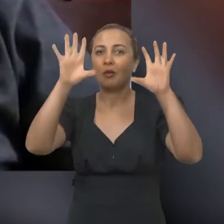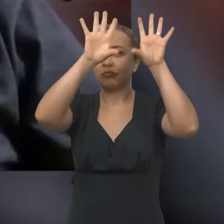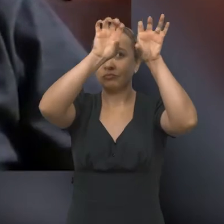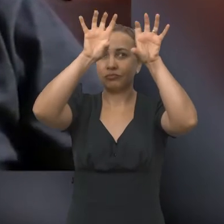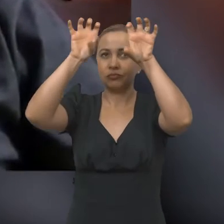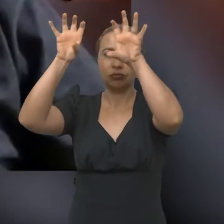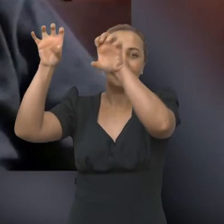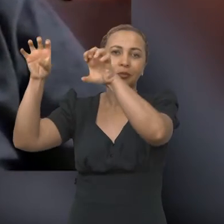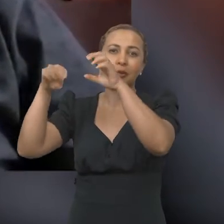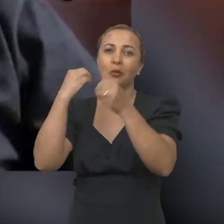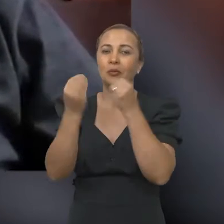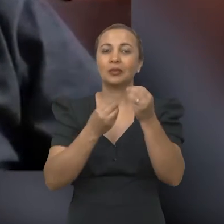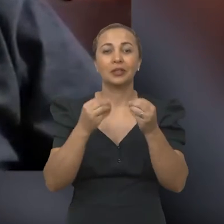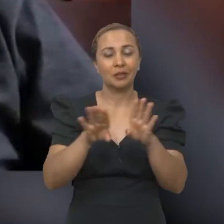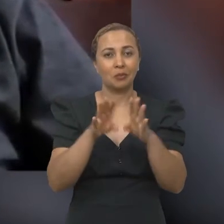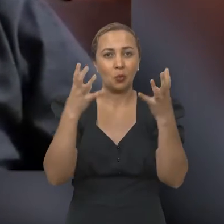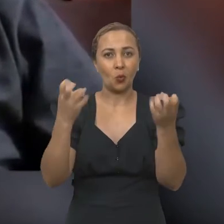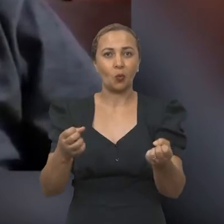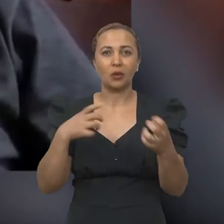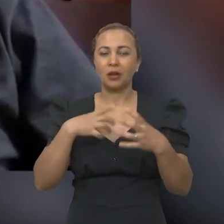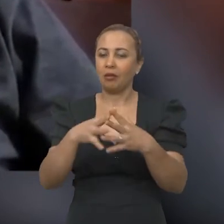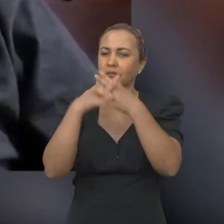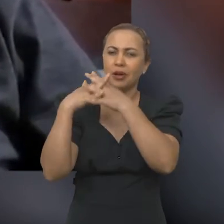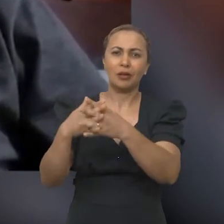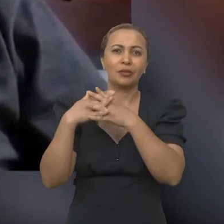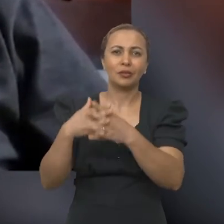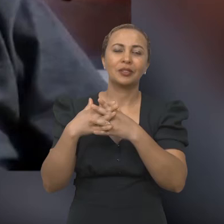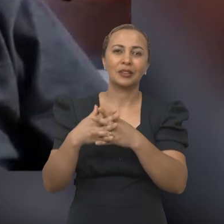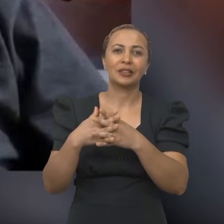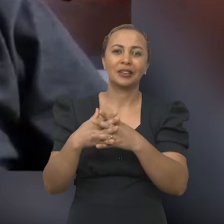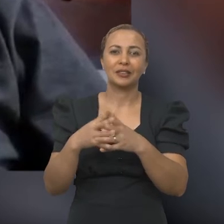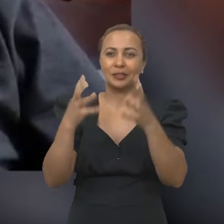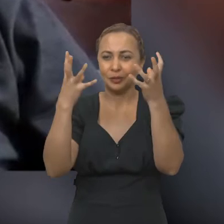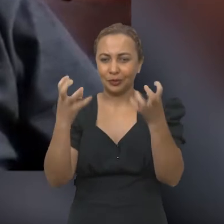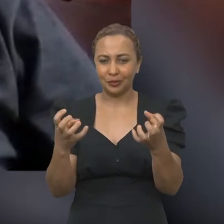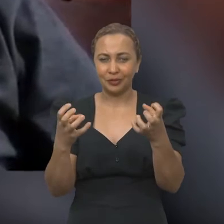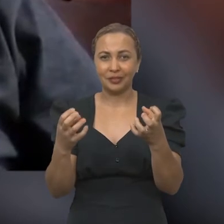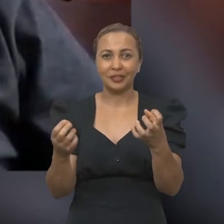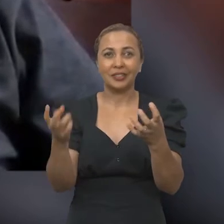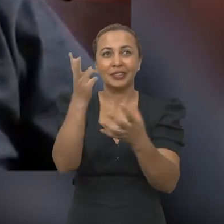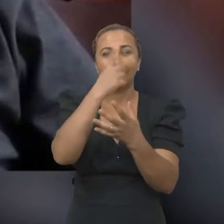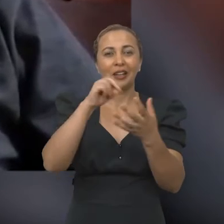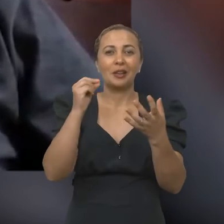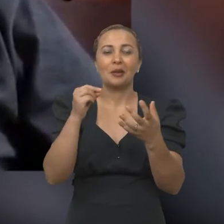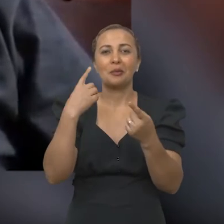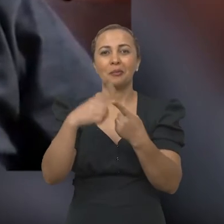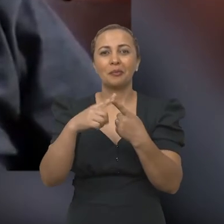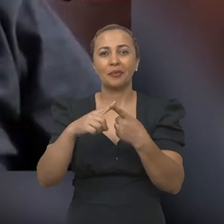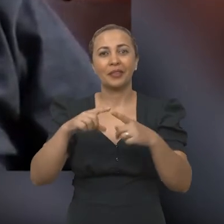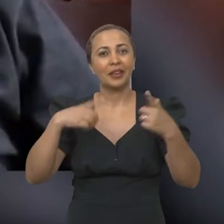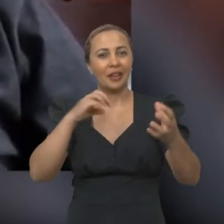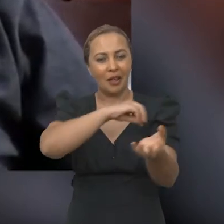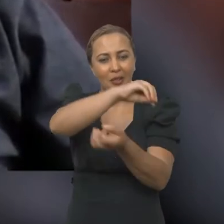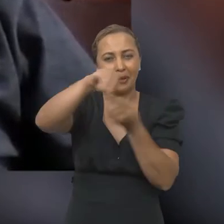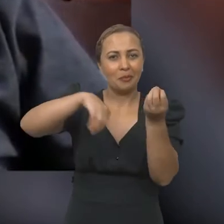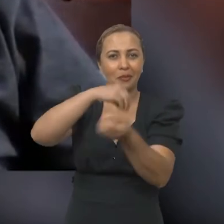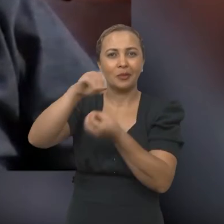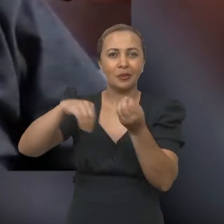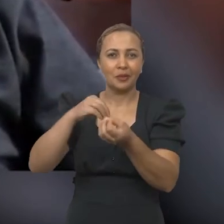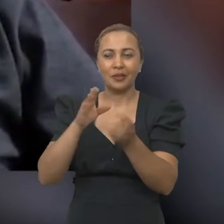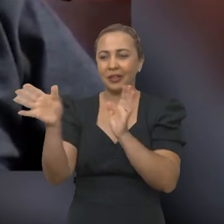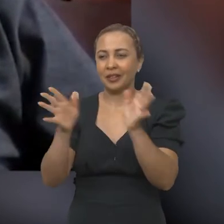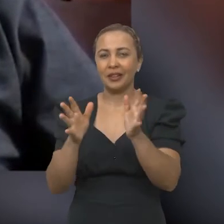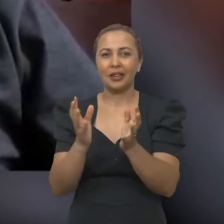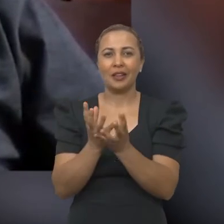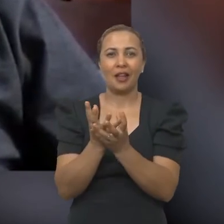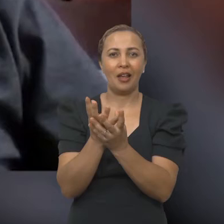como nuvens, e nos períodos secos a gente tem uma grande confusão espectral que é derivada da grande mistura